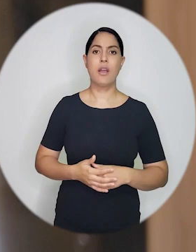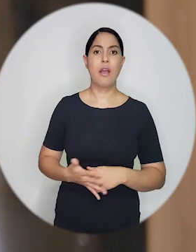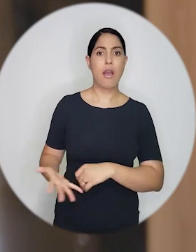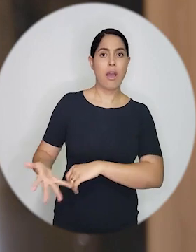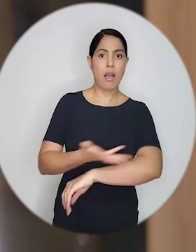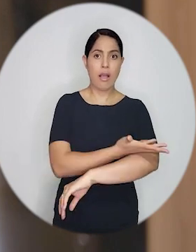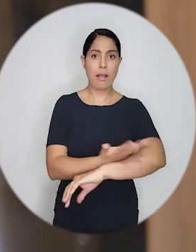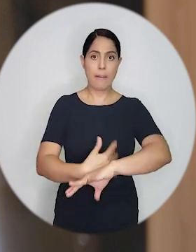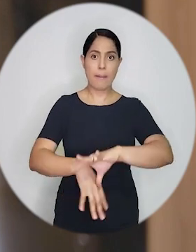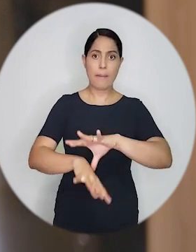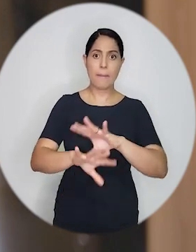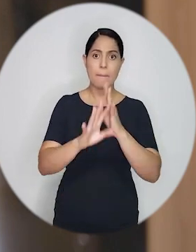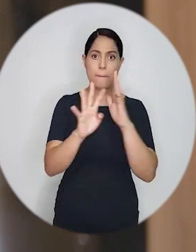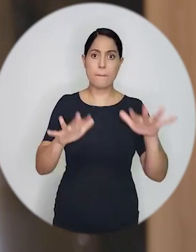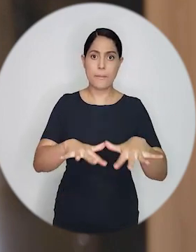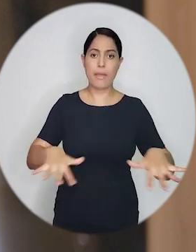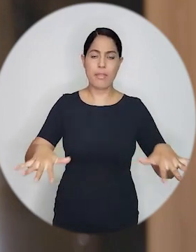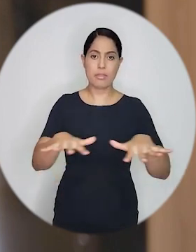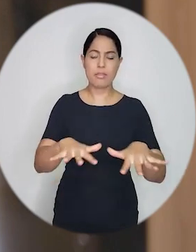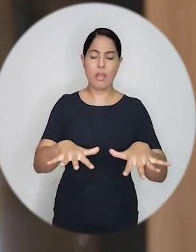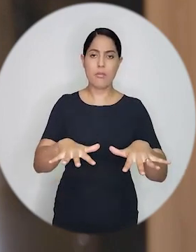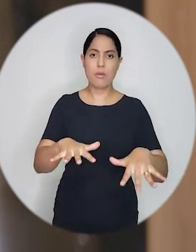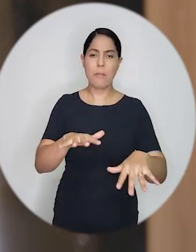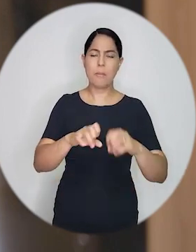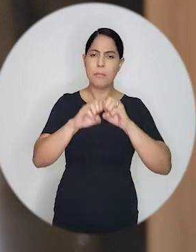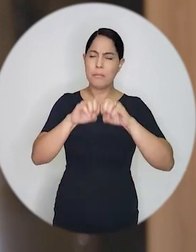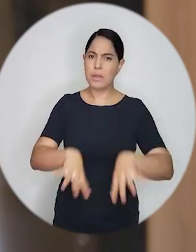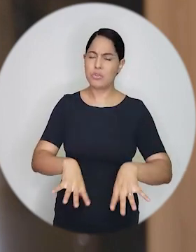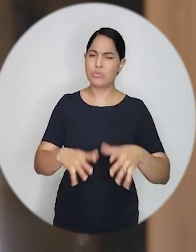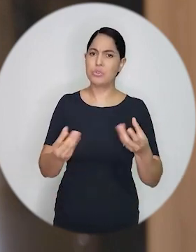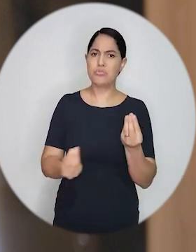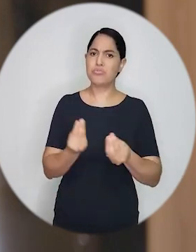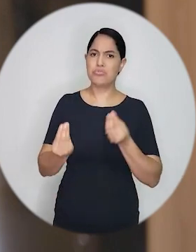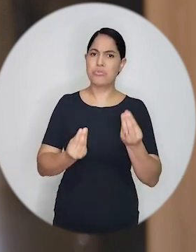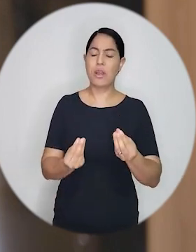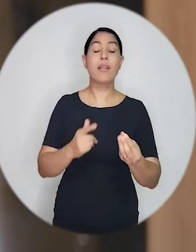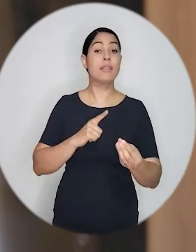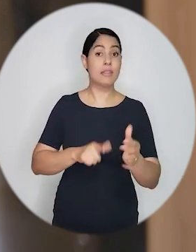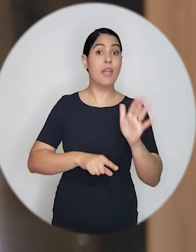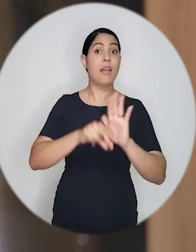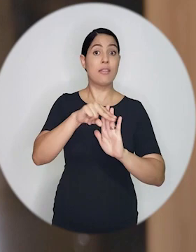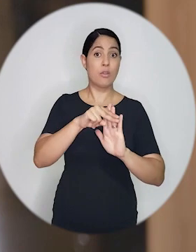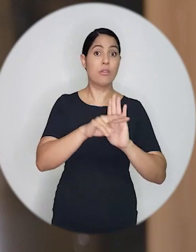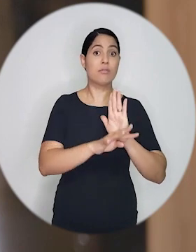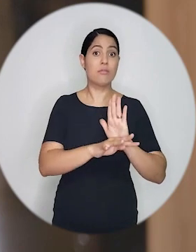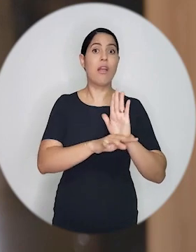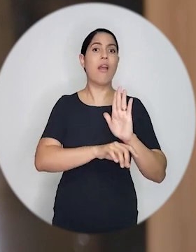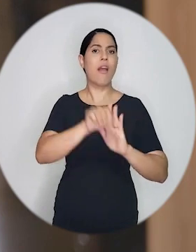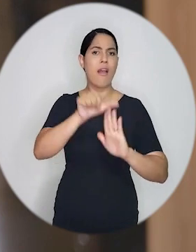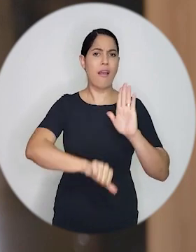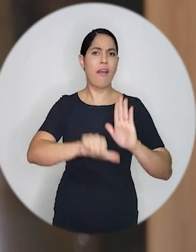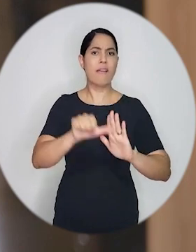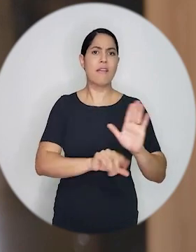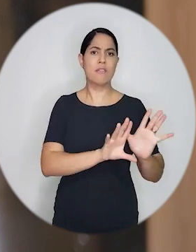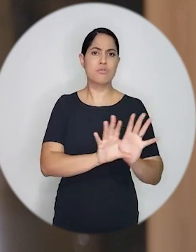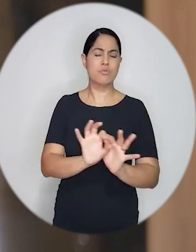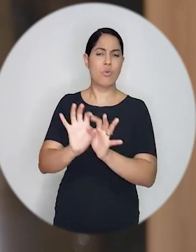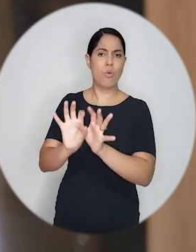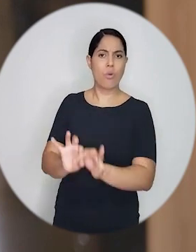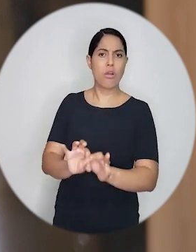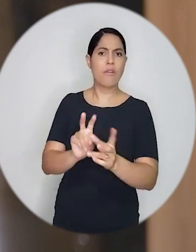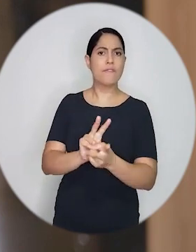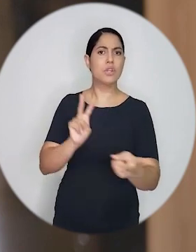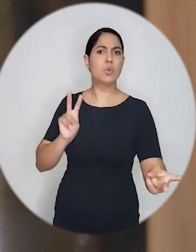sobre quantificação de dano ambiental. O evento tratou sobre a padronização de referências técnicas para consideração de